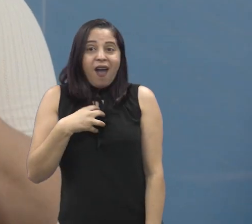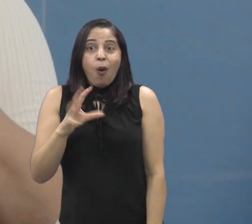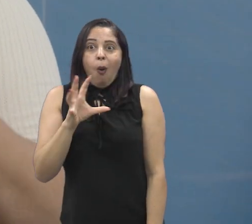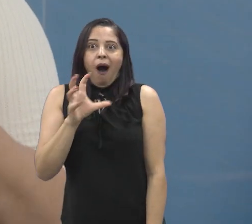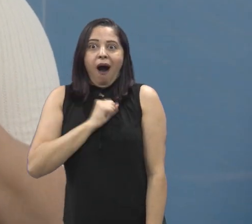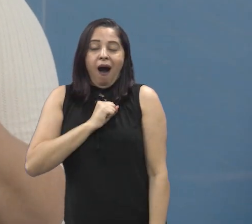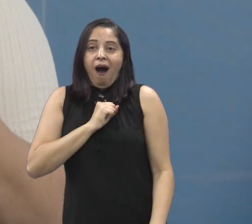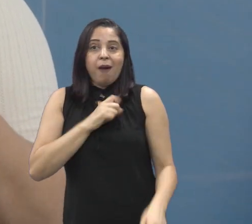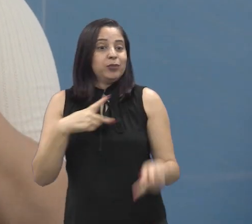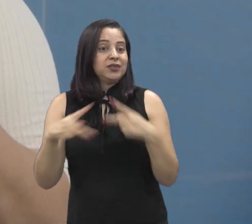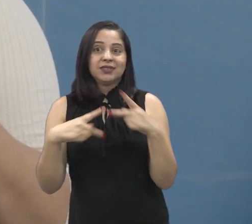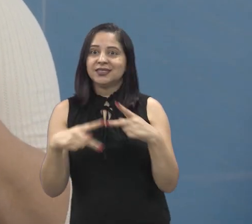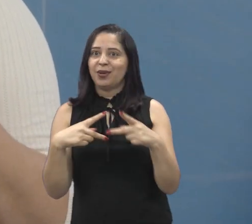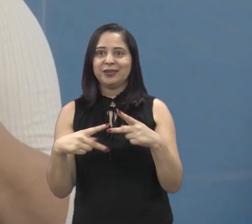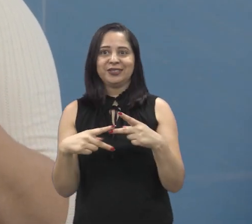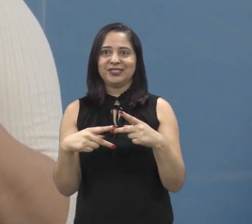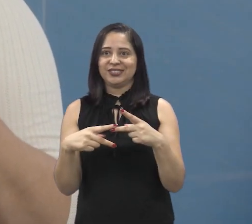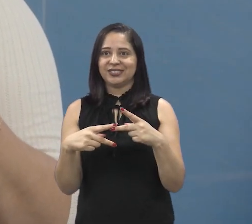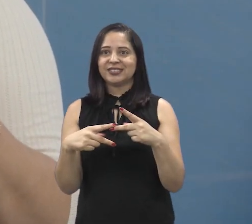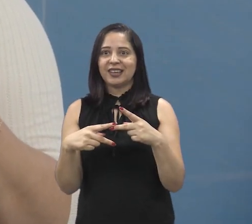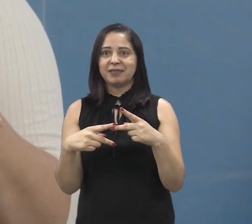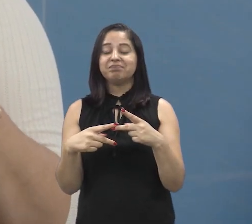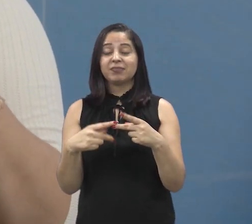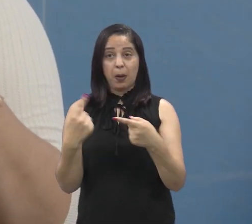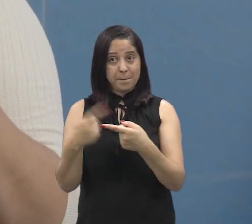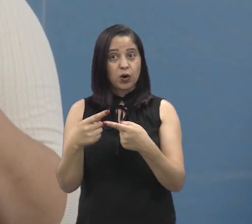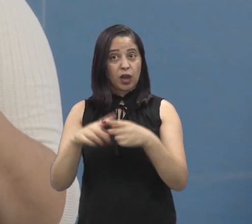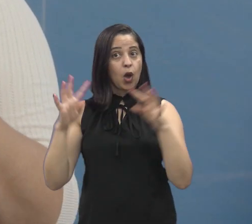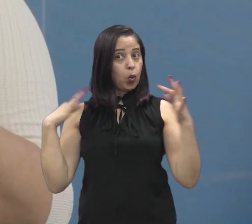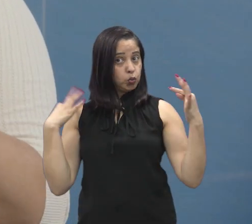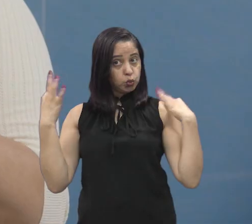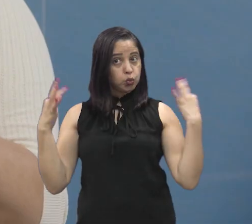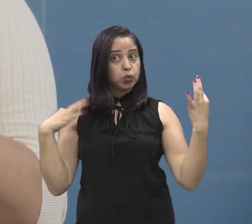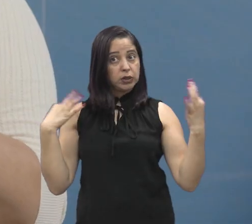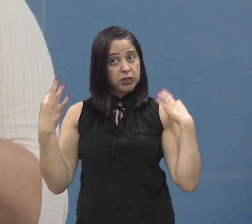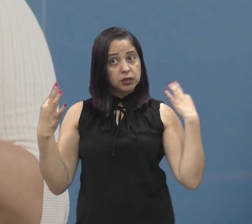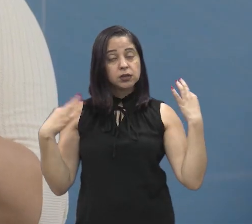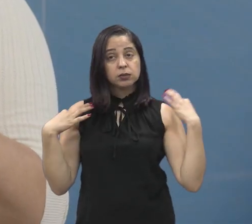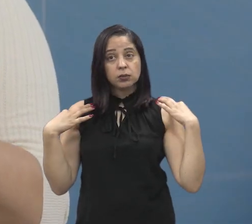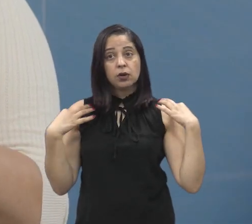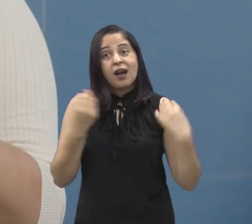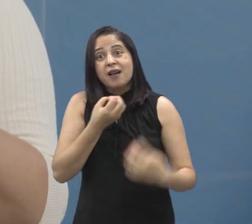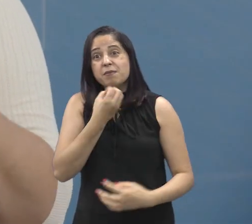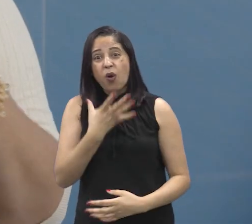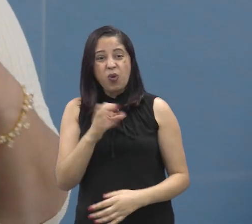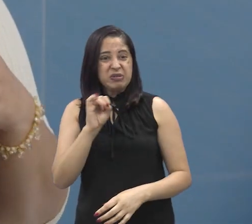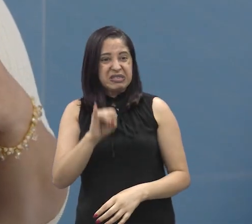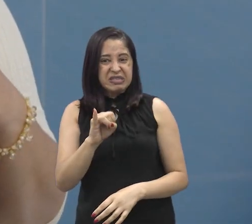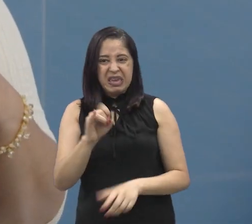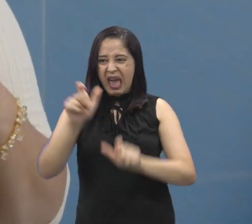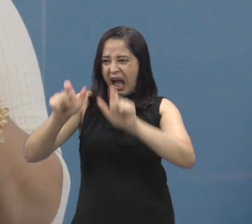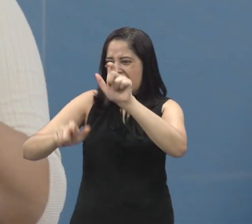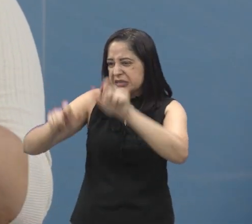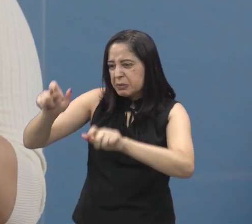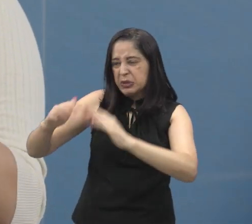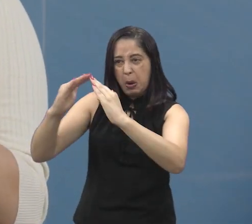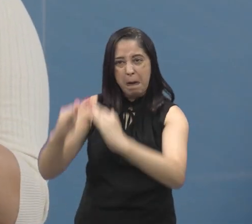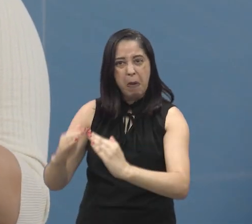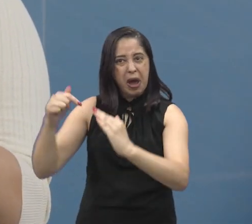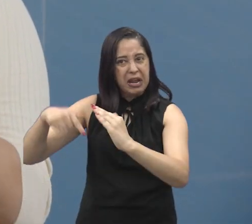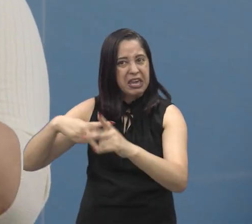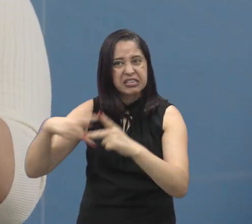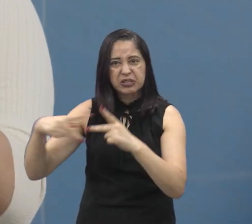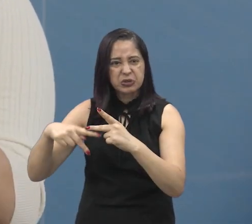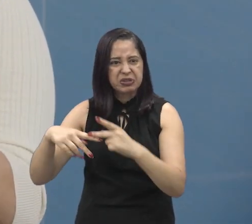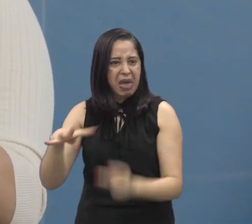ele precisa ser bom para a sua comunidade, e se a comunidade não conhecer o